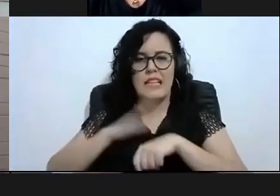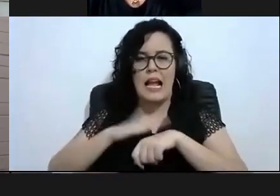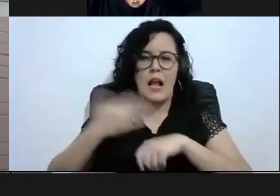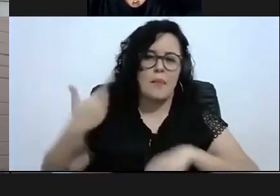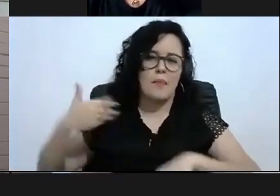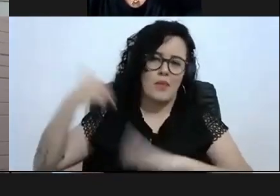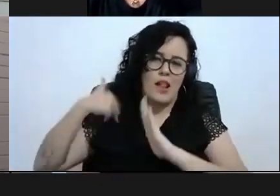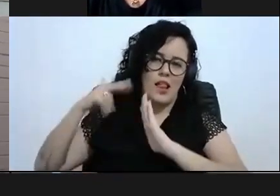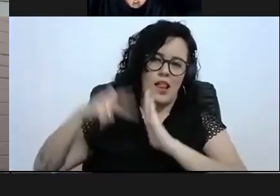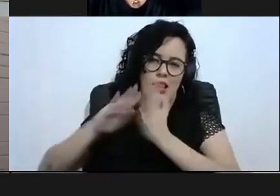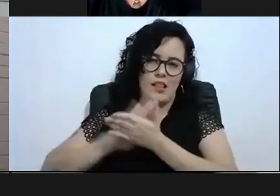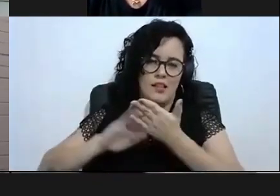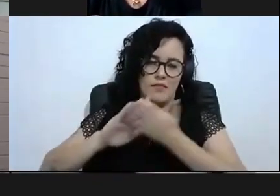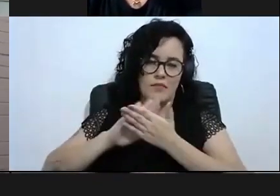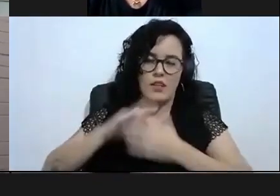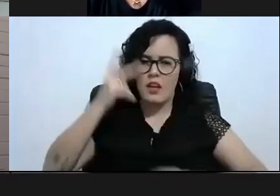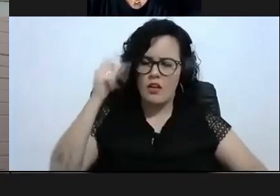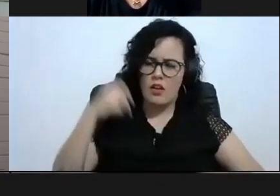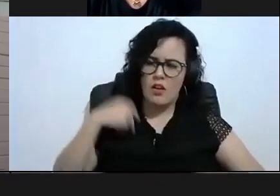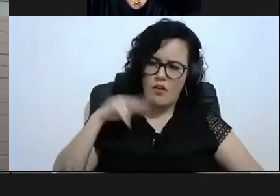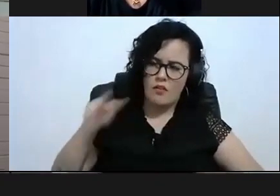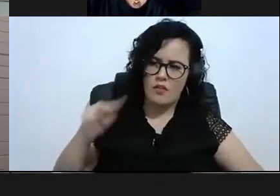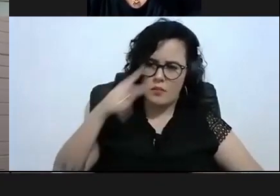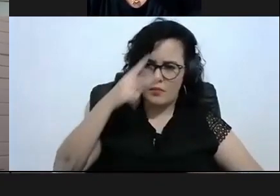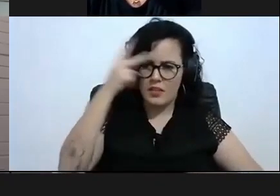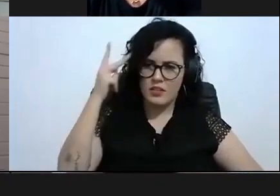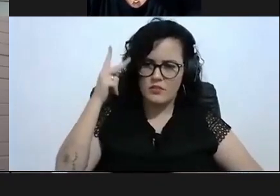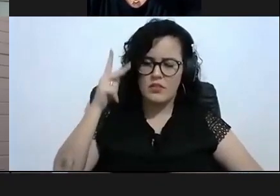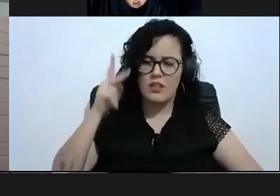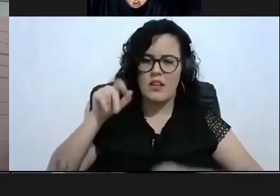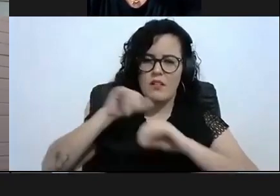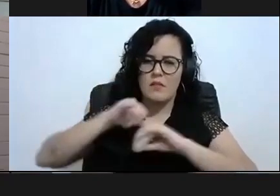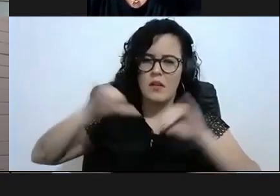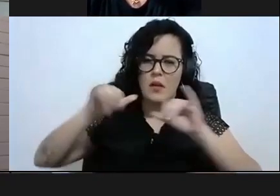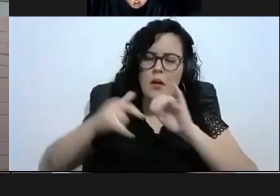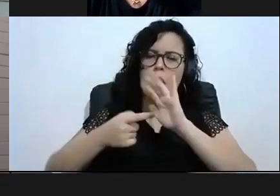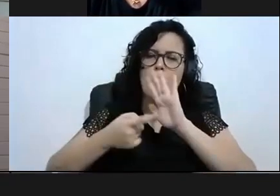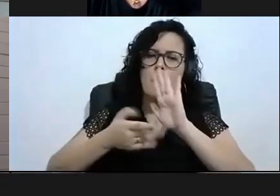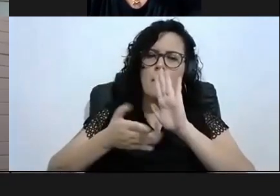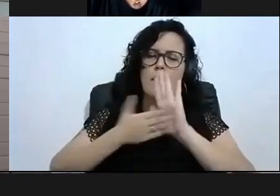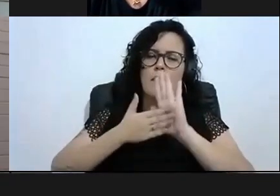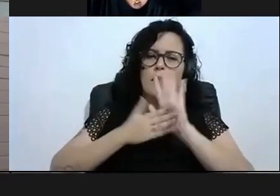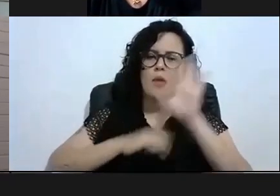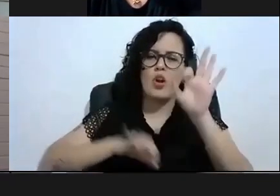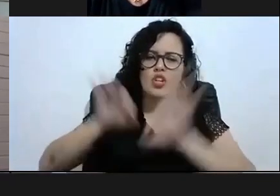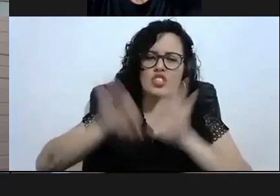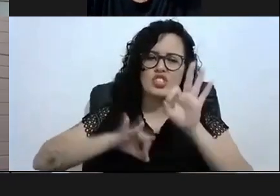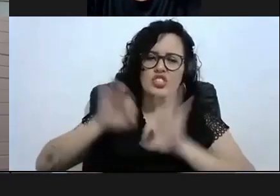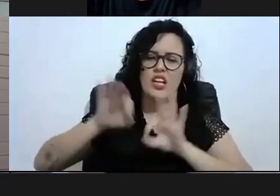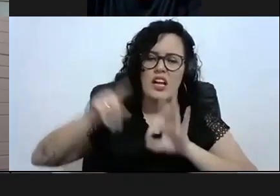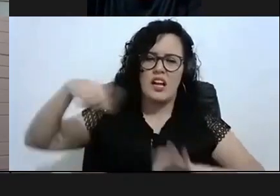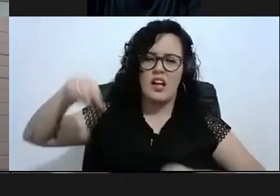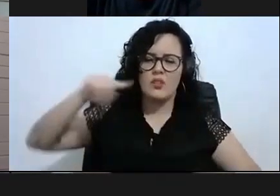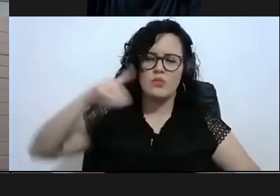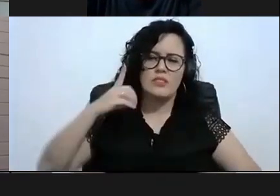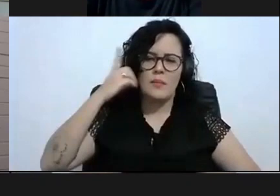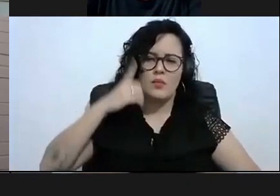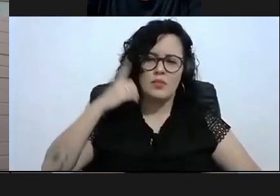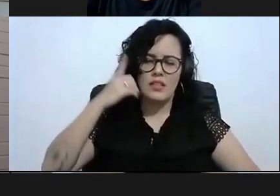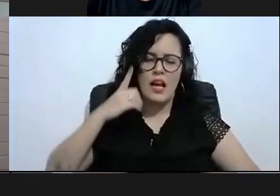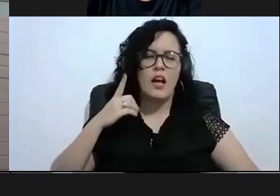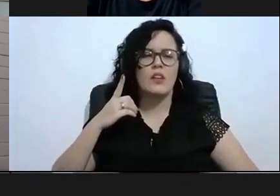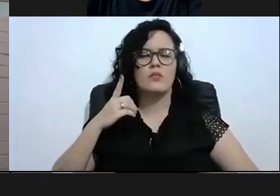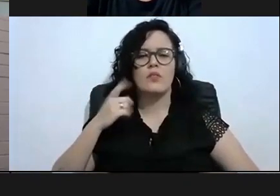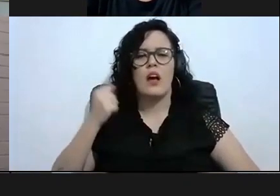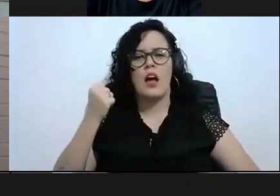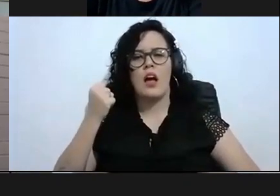eu vi alguém que estava passando um projeto aprovado ou proposto por algum deputado de apoio